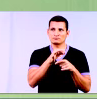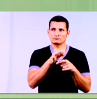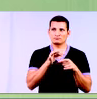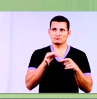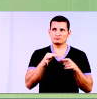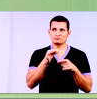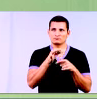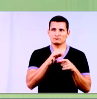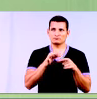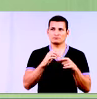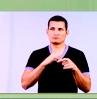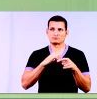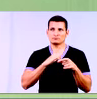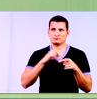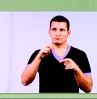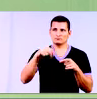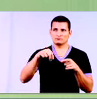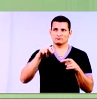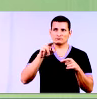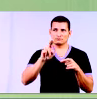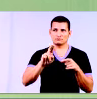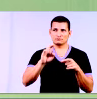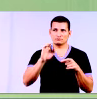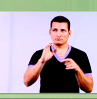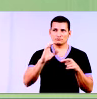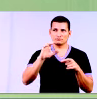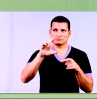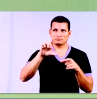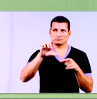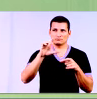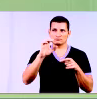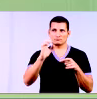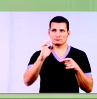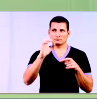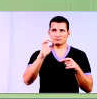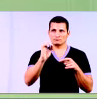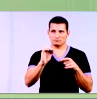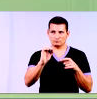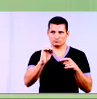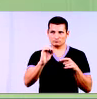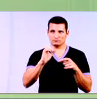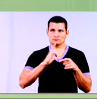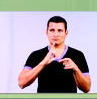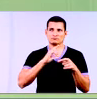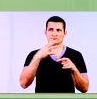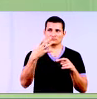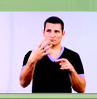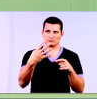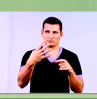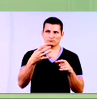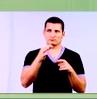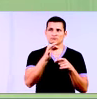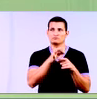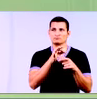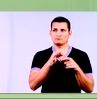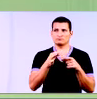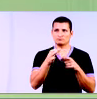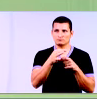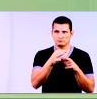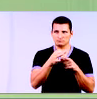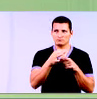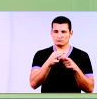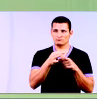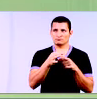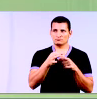Cada núcleo desse aqui, ó, nesse processador aqui, eu tenho um processador com 4 núcleos físicos. É como se eu tivesse